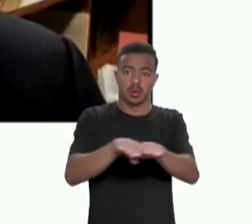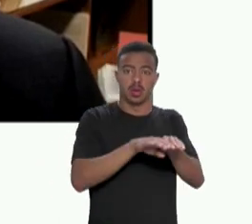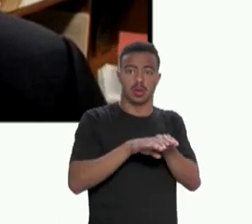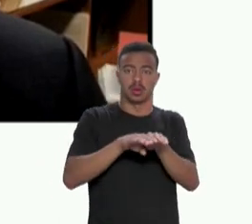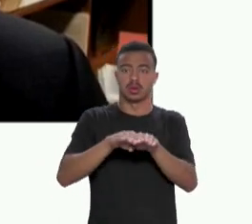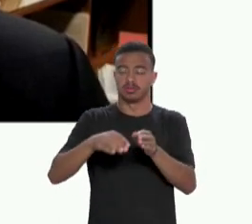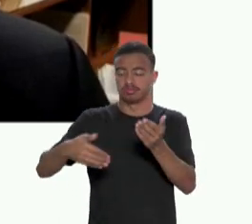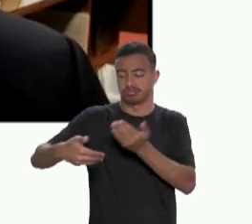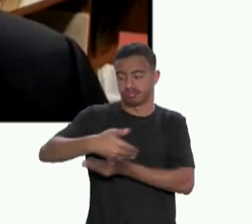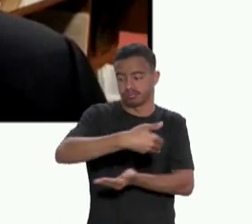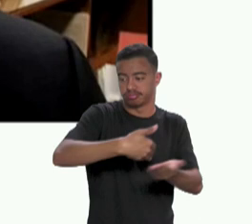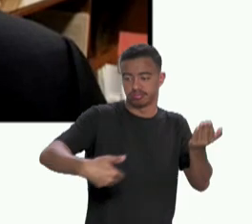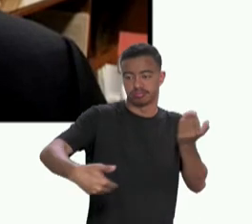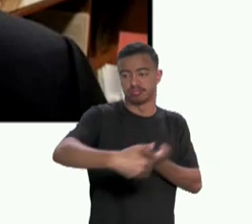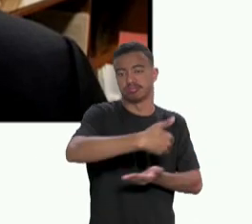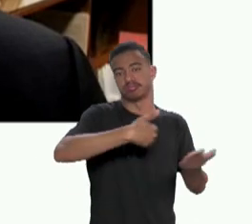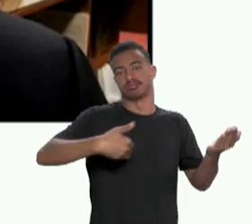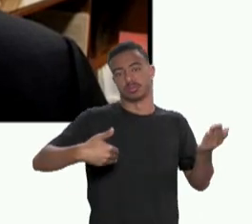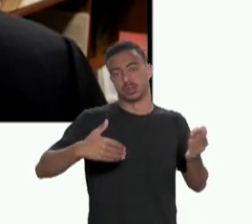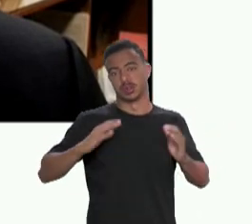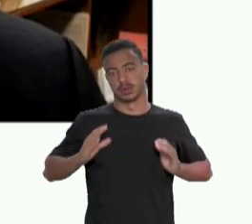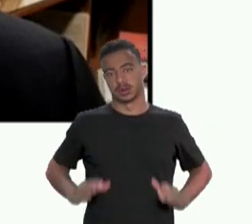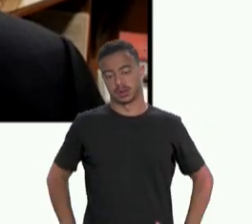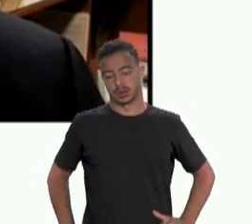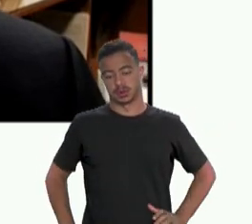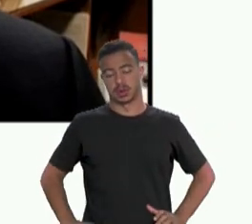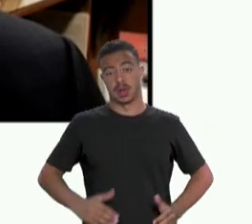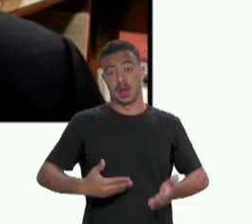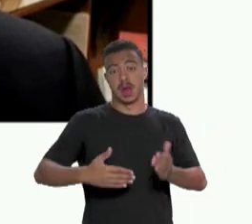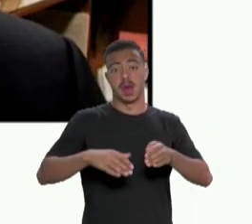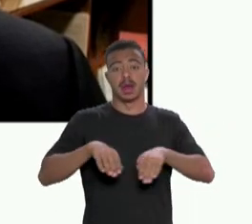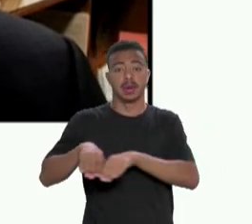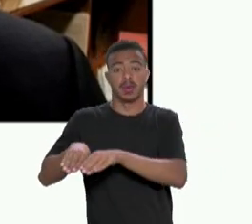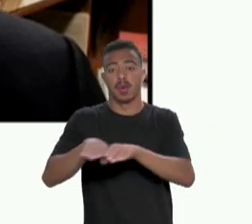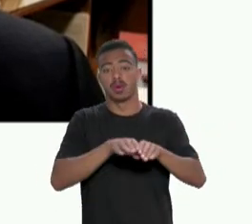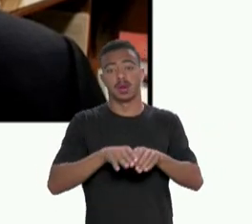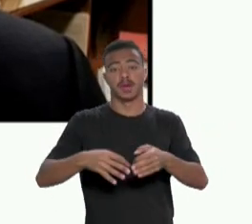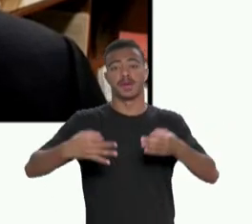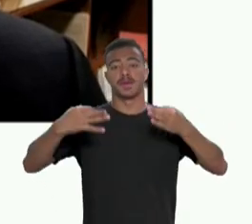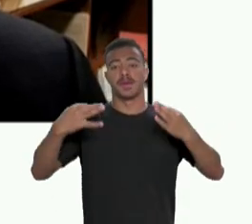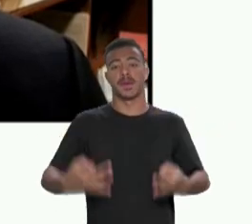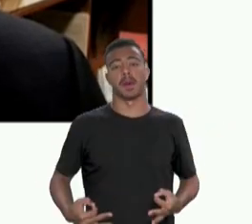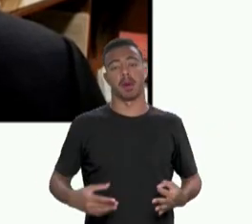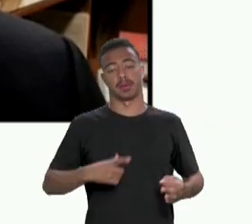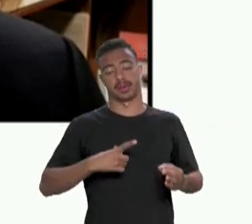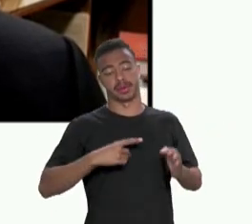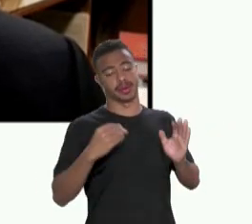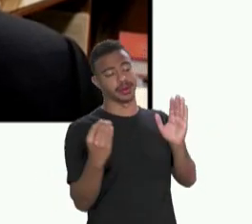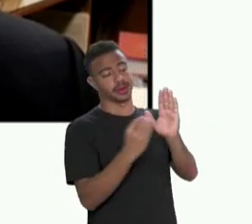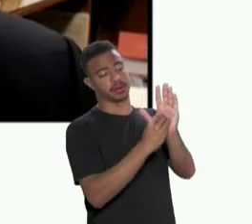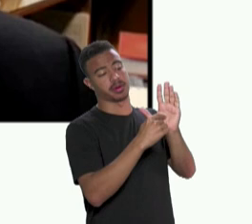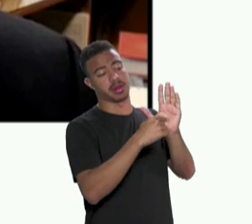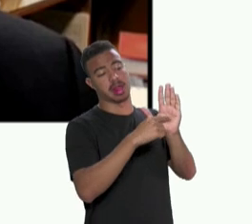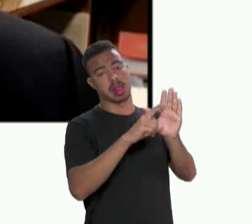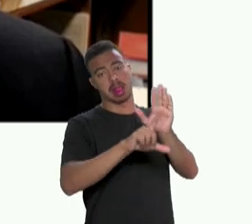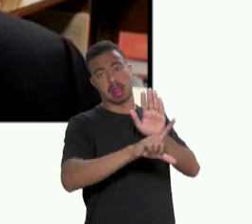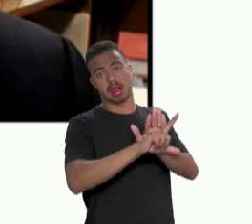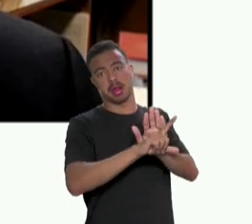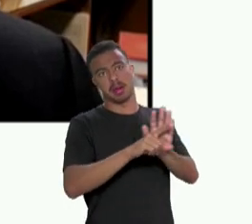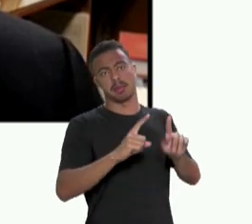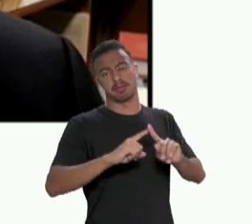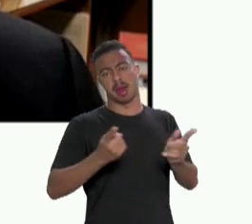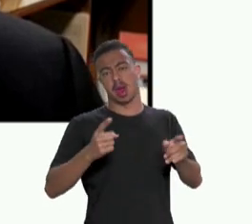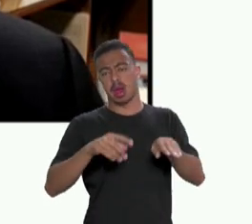cidadãos não apenas uma igualdade formal na lei Mas uma igualdade efetivamente material